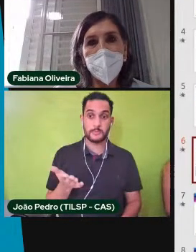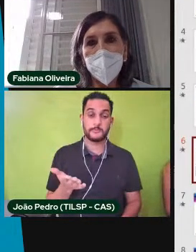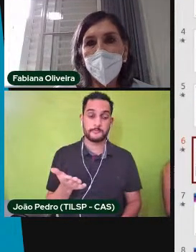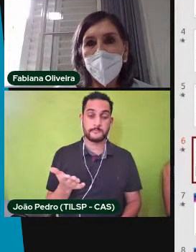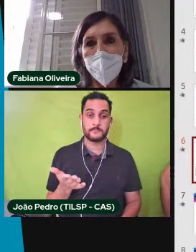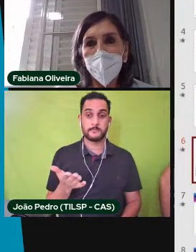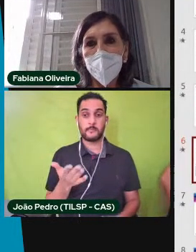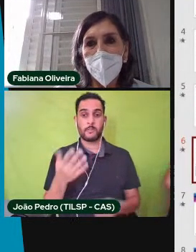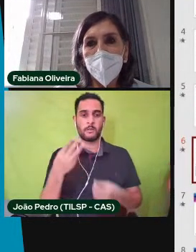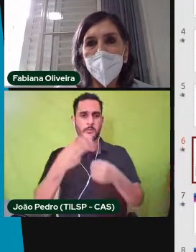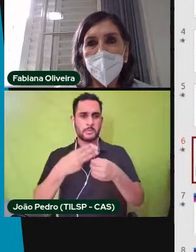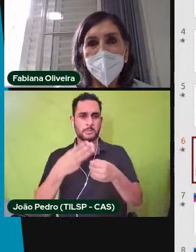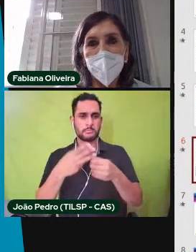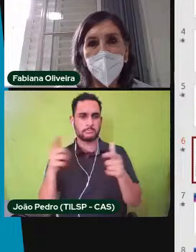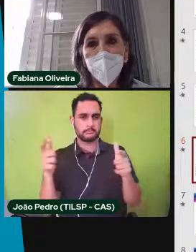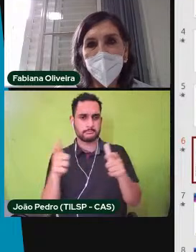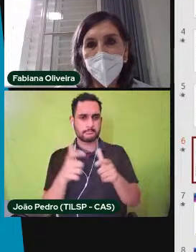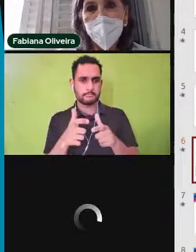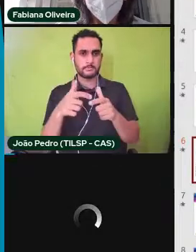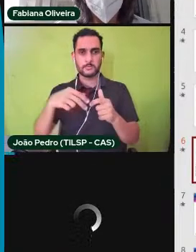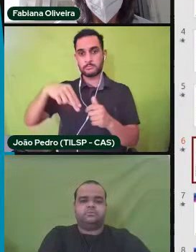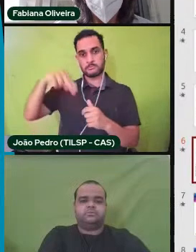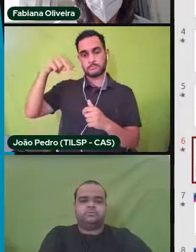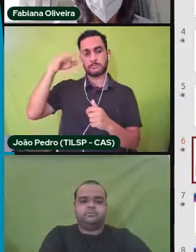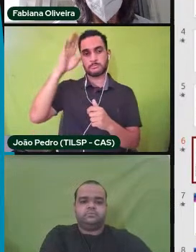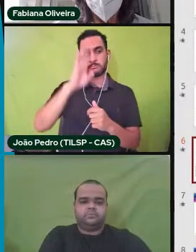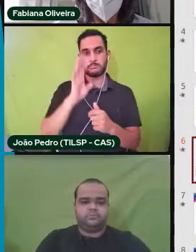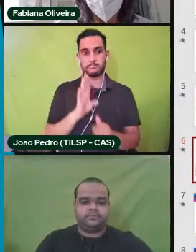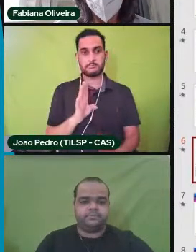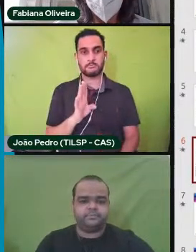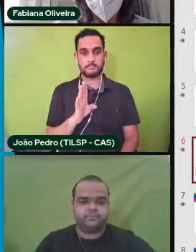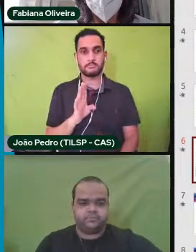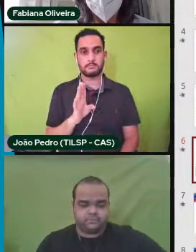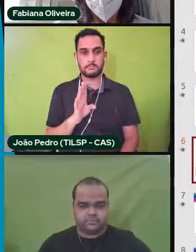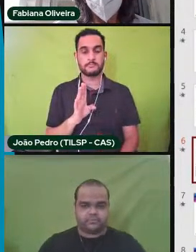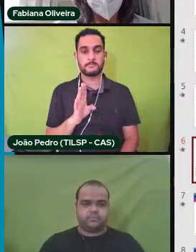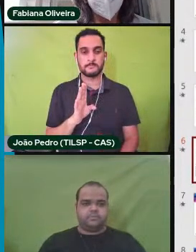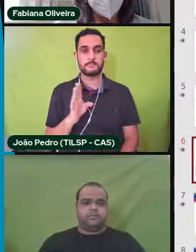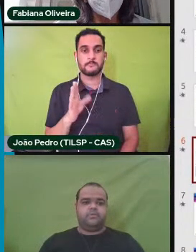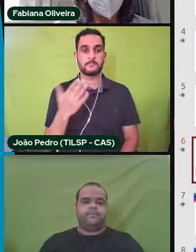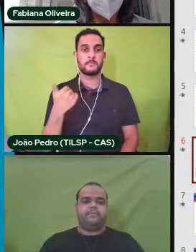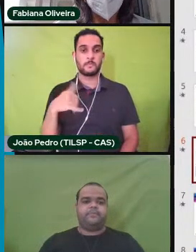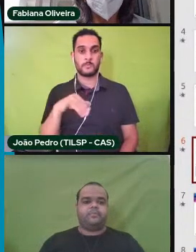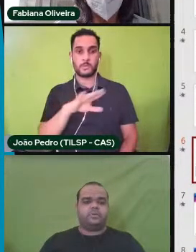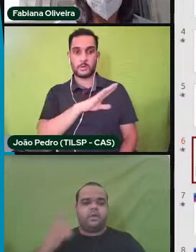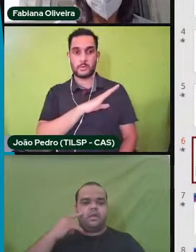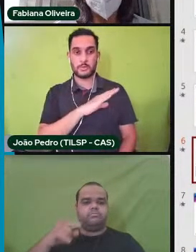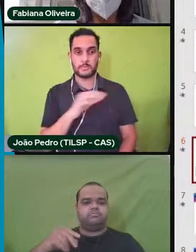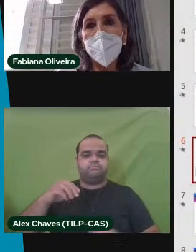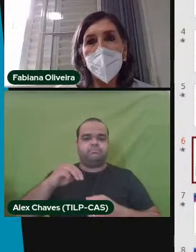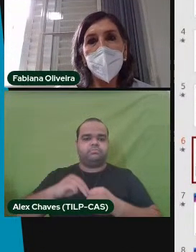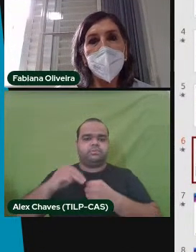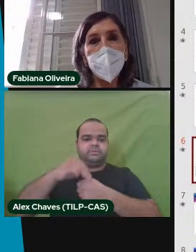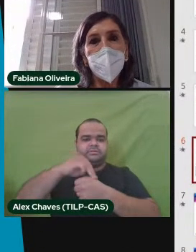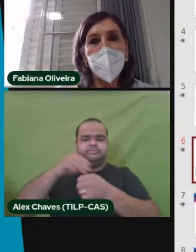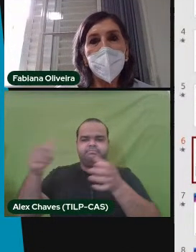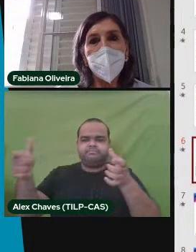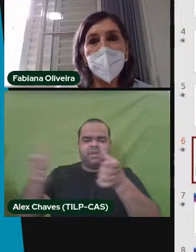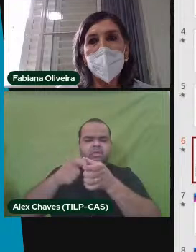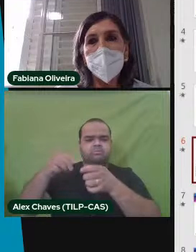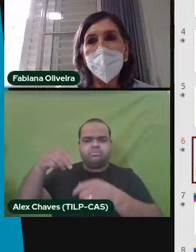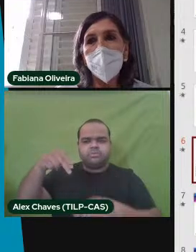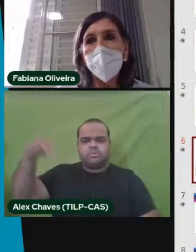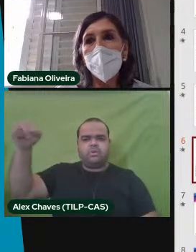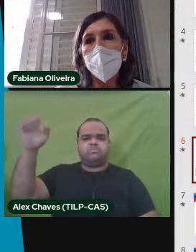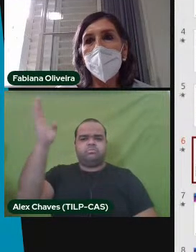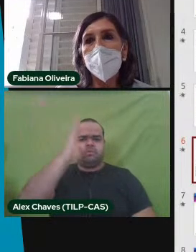um município pequeno no norte do Brasil, em que nós fomos fortalecidos, nos desenvolvemos